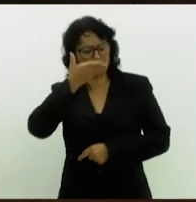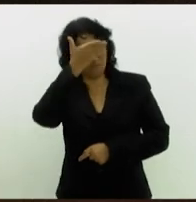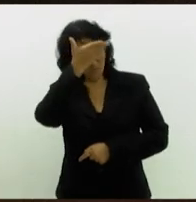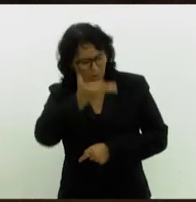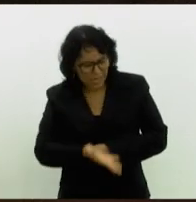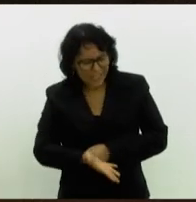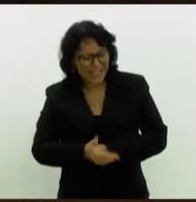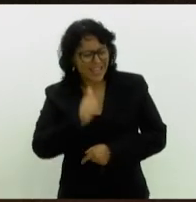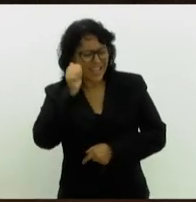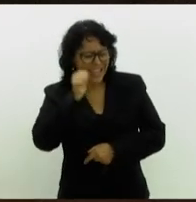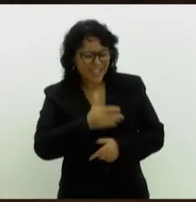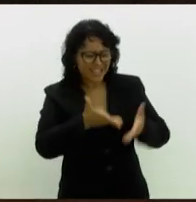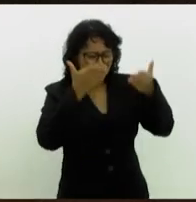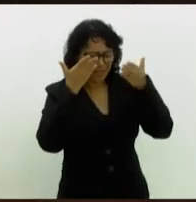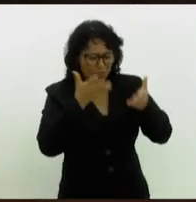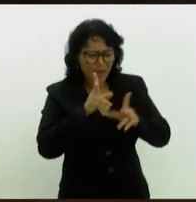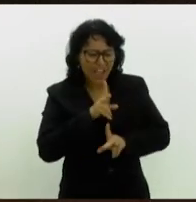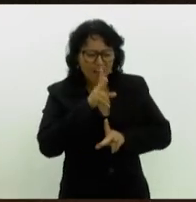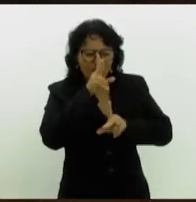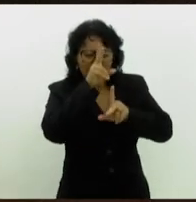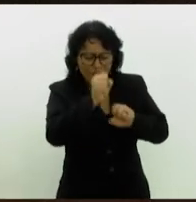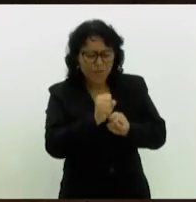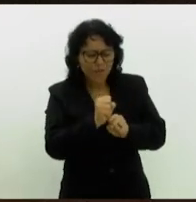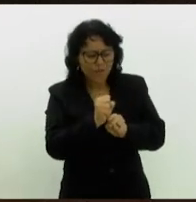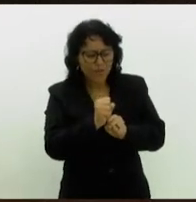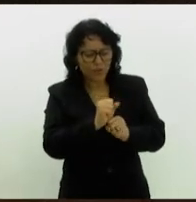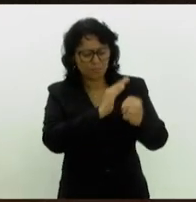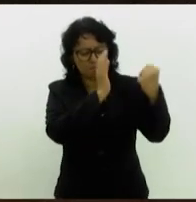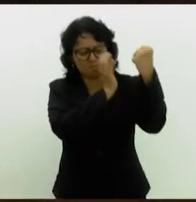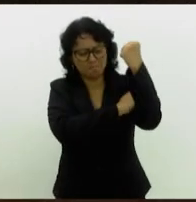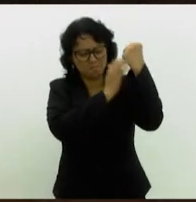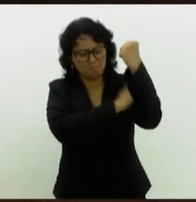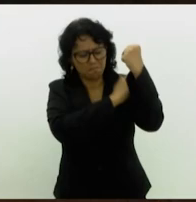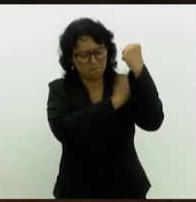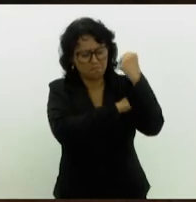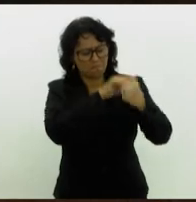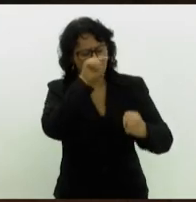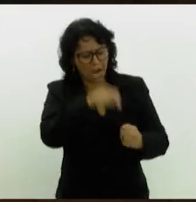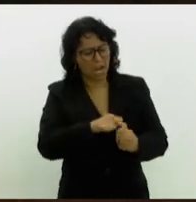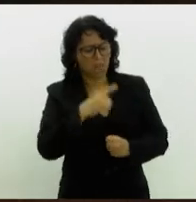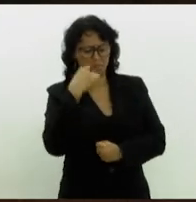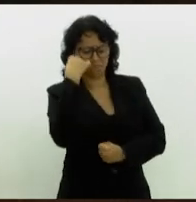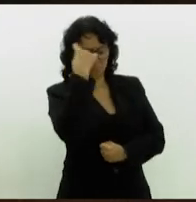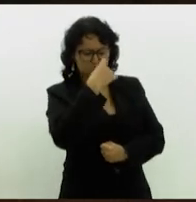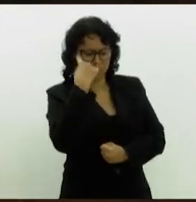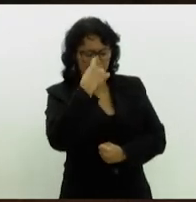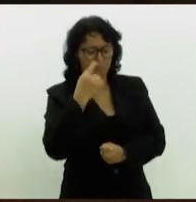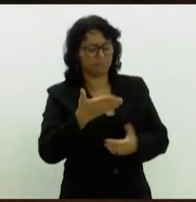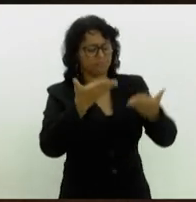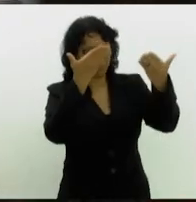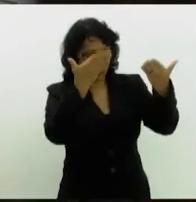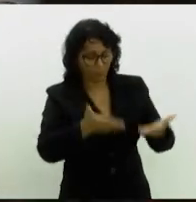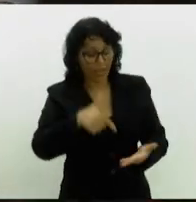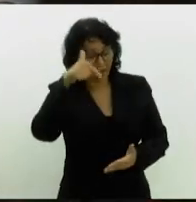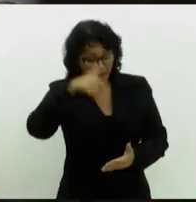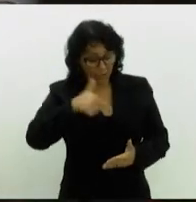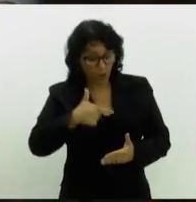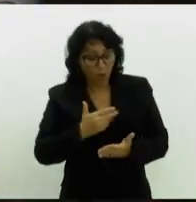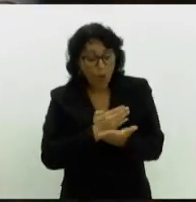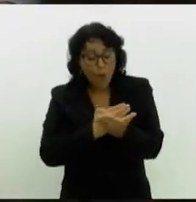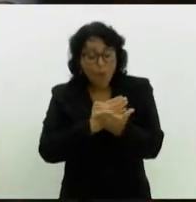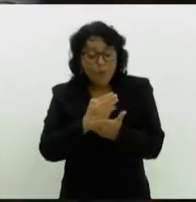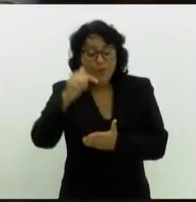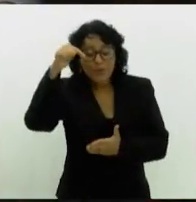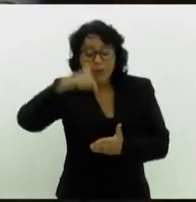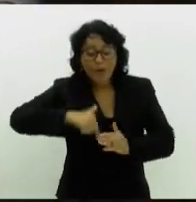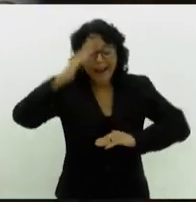e da jovem mulher jurista no Brasil então não poderia deixá-la ela que é cria dessa casa iniciou sua carreira